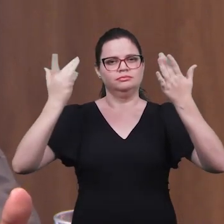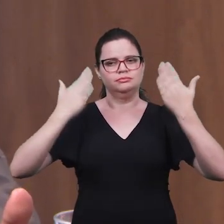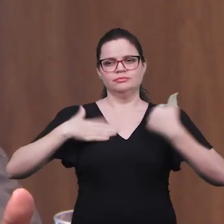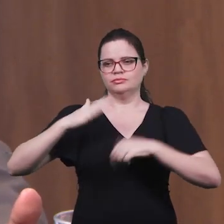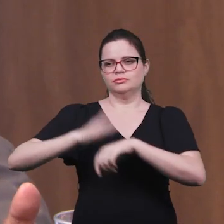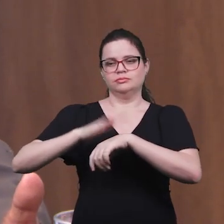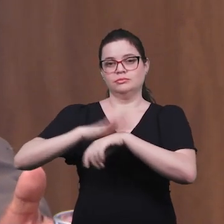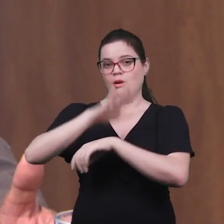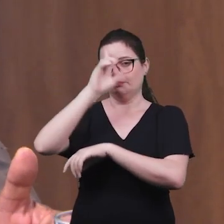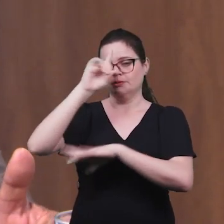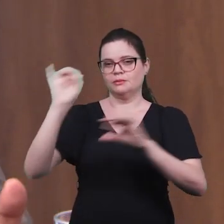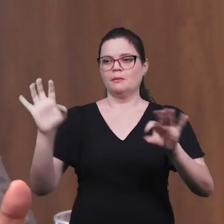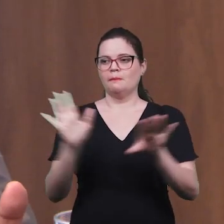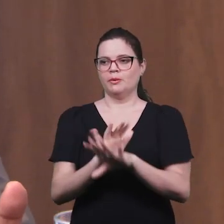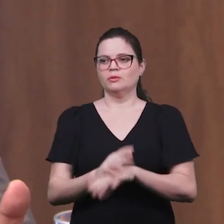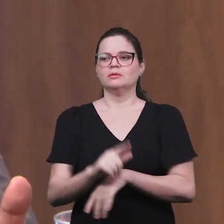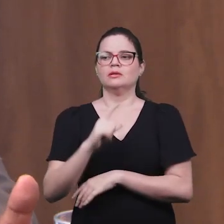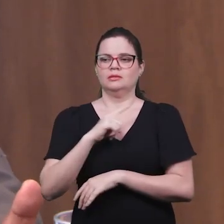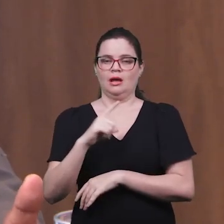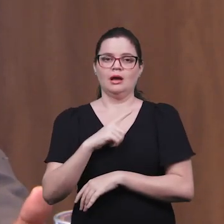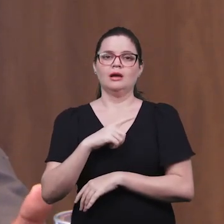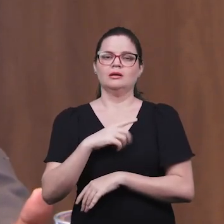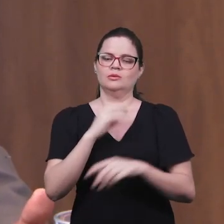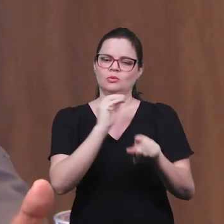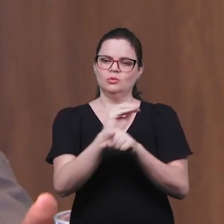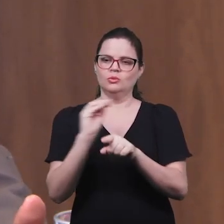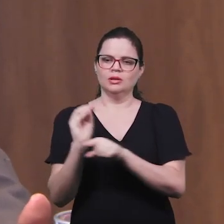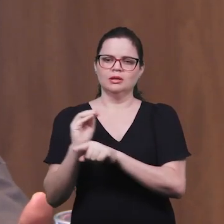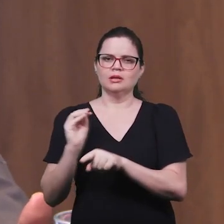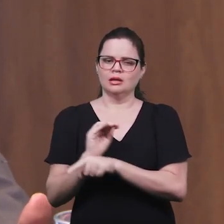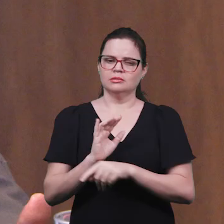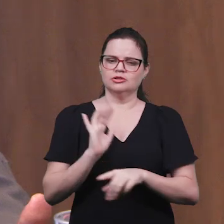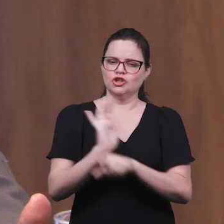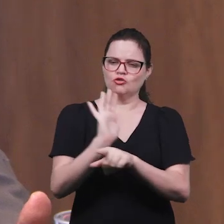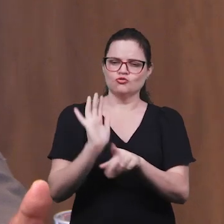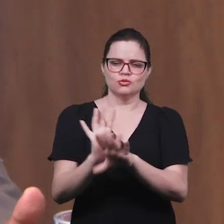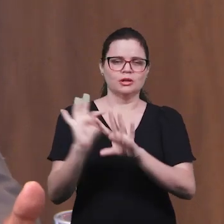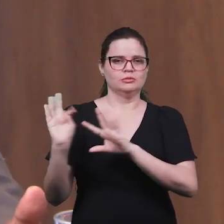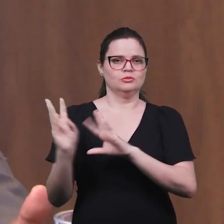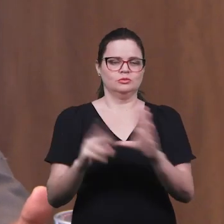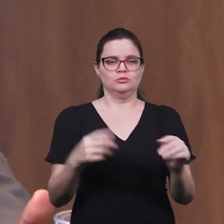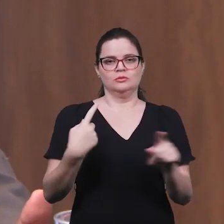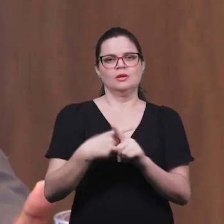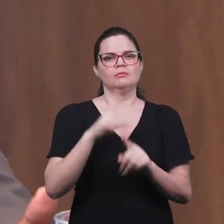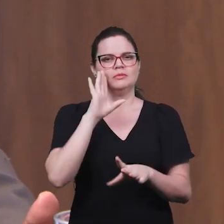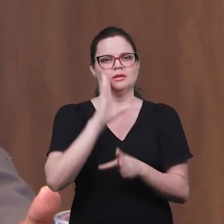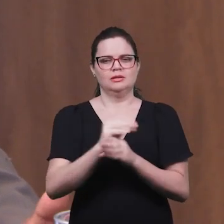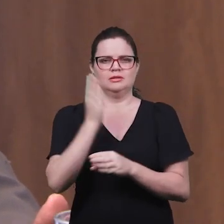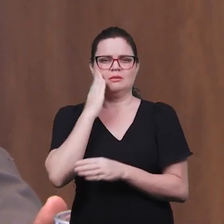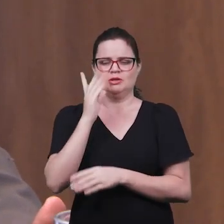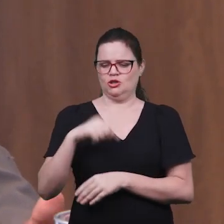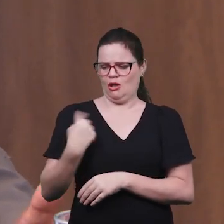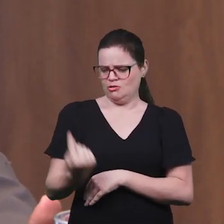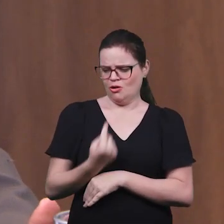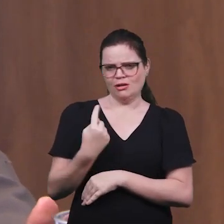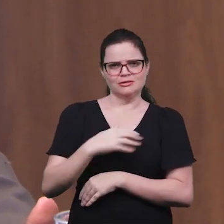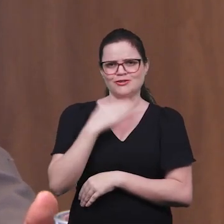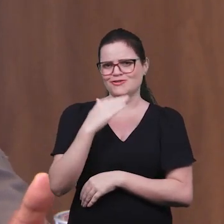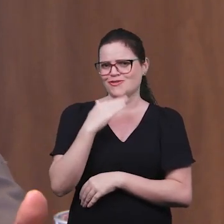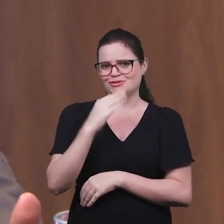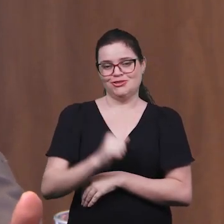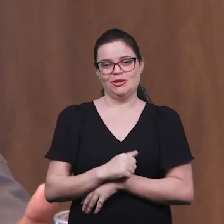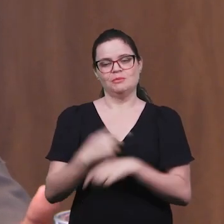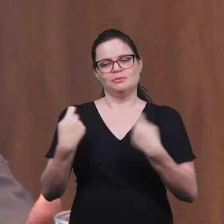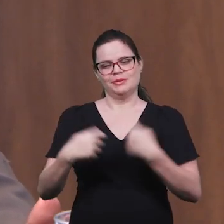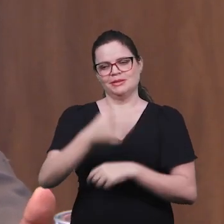estabelecidos por Deus. Até nisto, Deus teve o cuidado de nos ajudar, porque Ele sabe que não sabemos caminhar sozinhos se